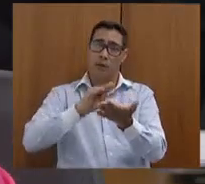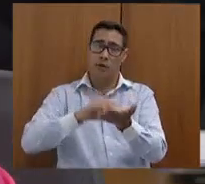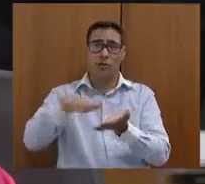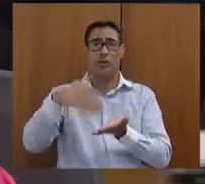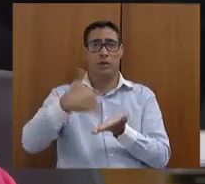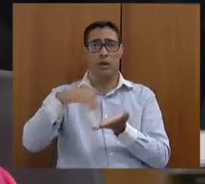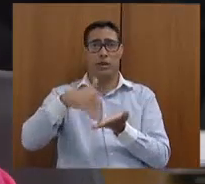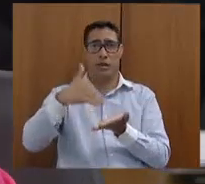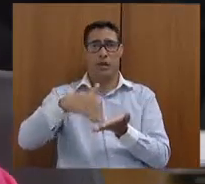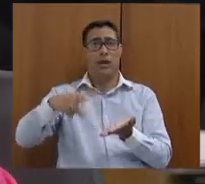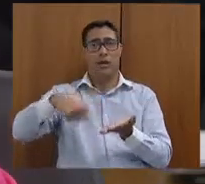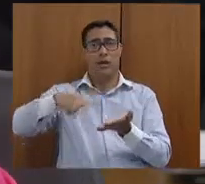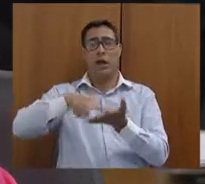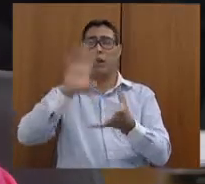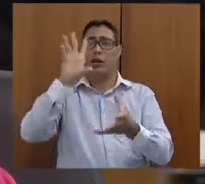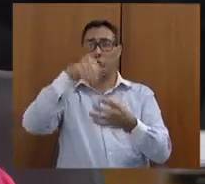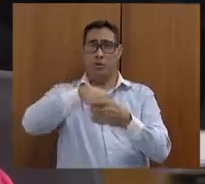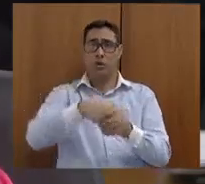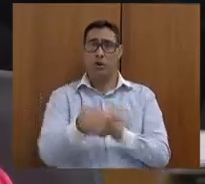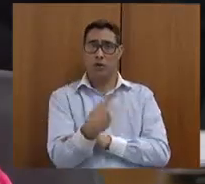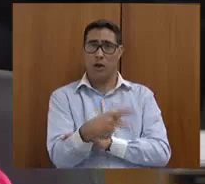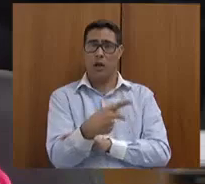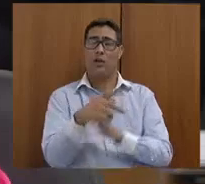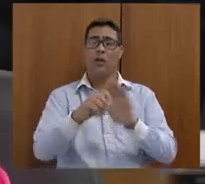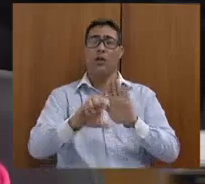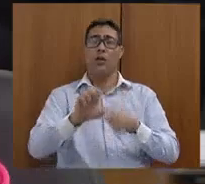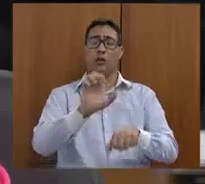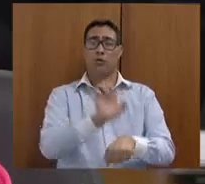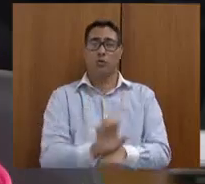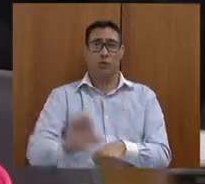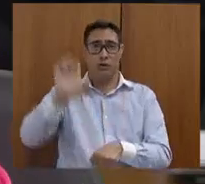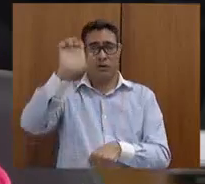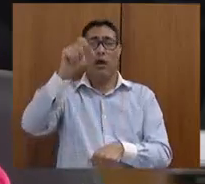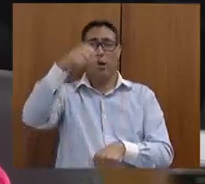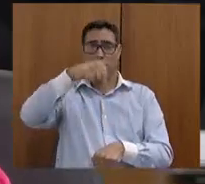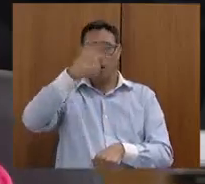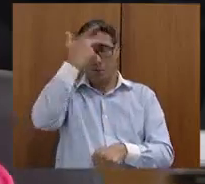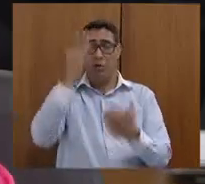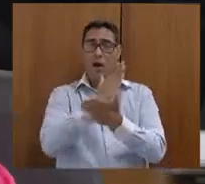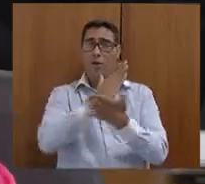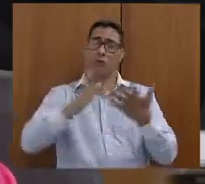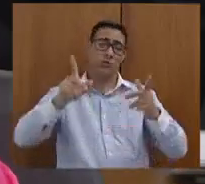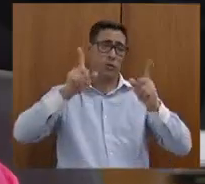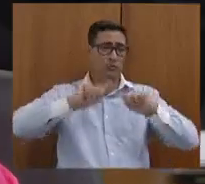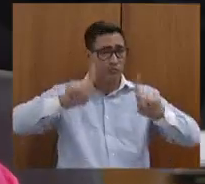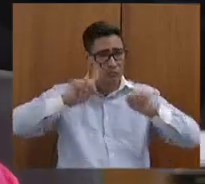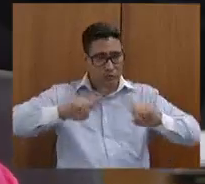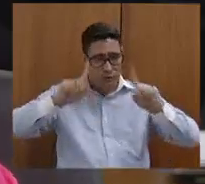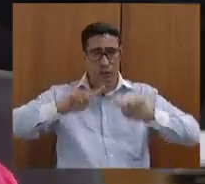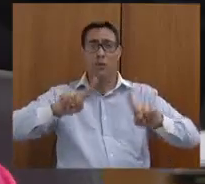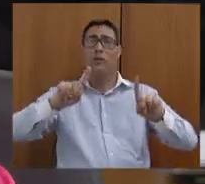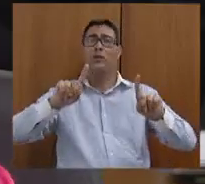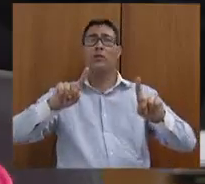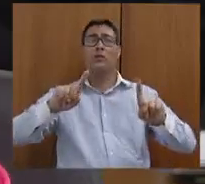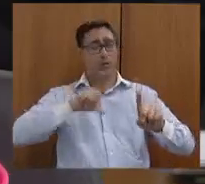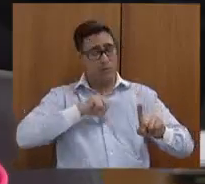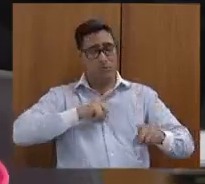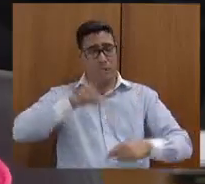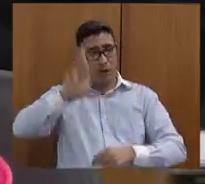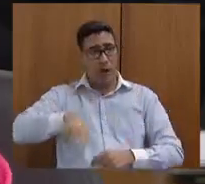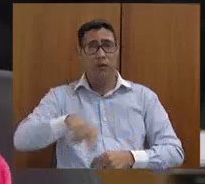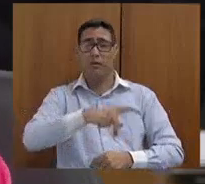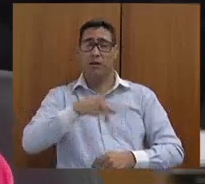de implementar isso aqui no estado e as pessoas estão reivindicando e com razão ignorar isso é